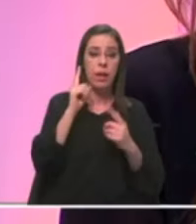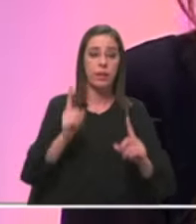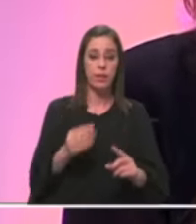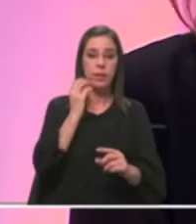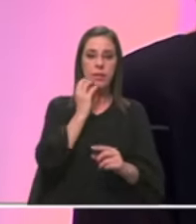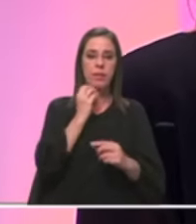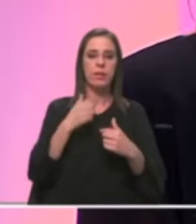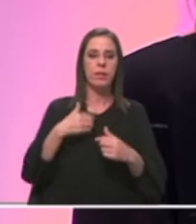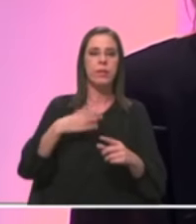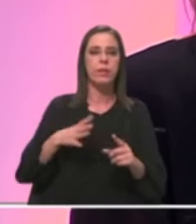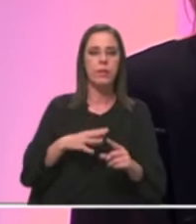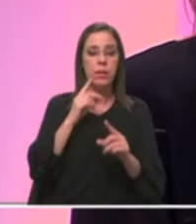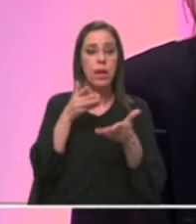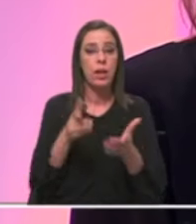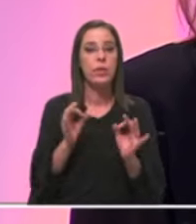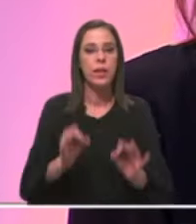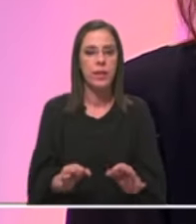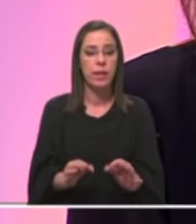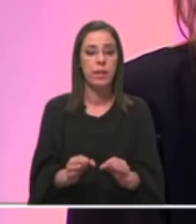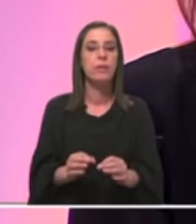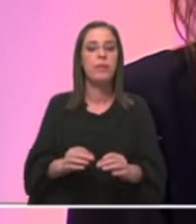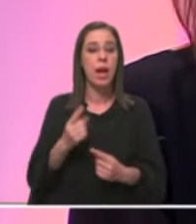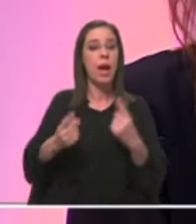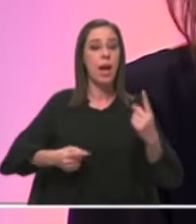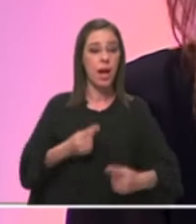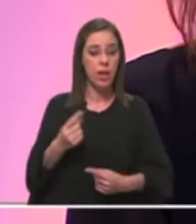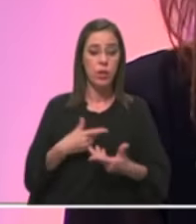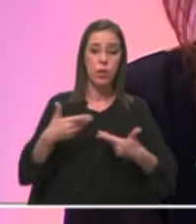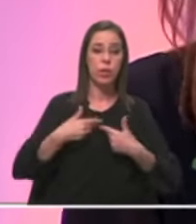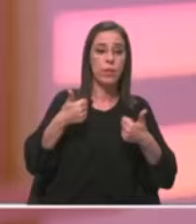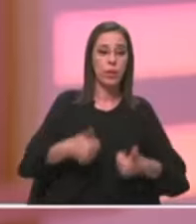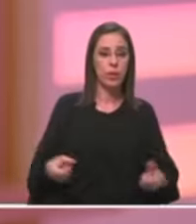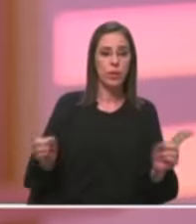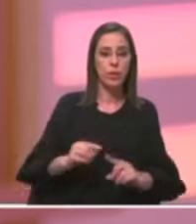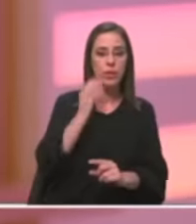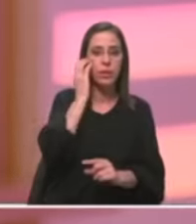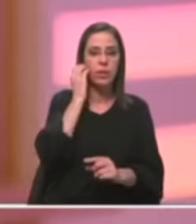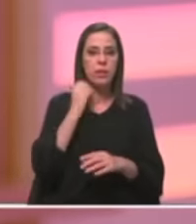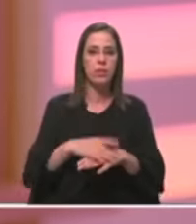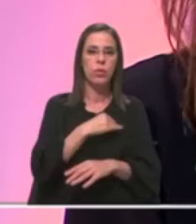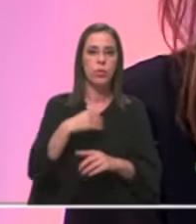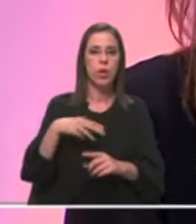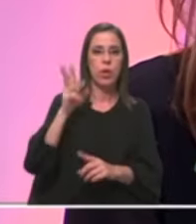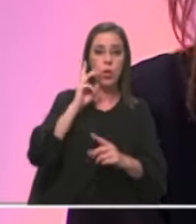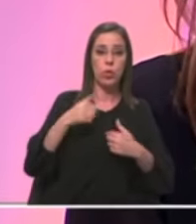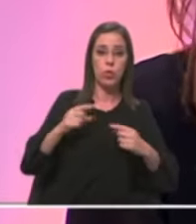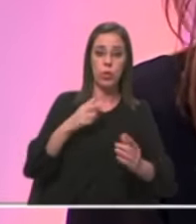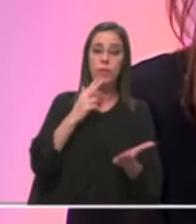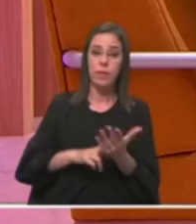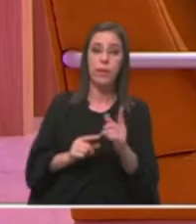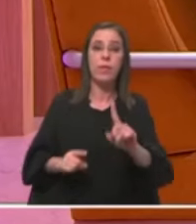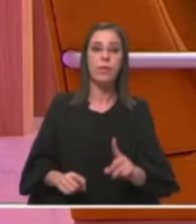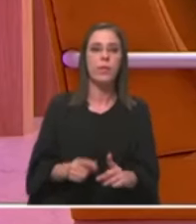eu felizmente aud cer é que às vezes às vezes não temos a ajuda certa às vezes os médicos não nos ouvem é verdade é